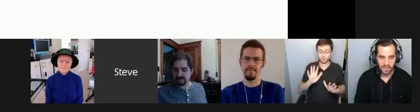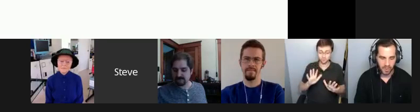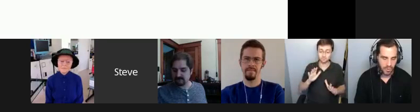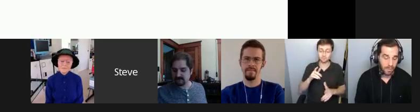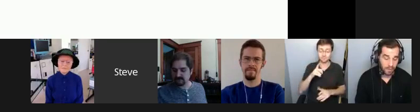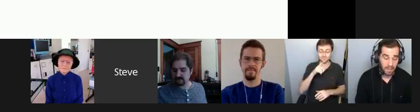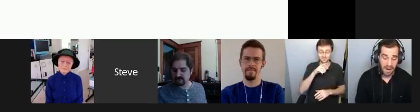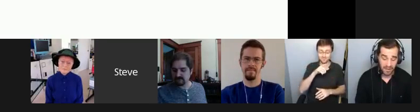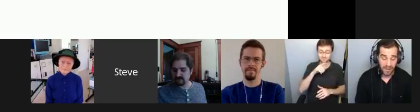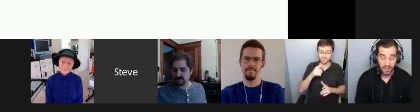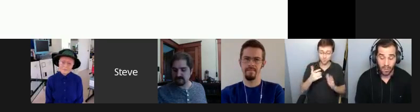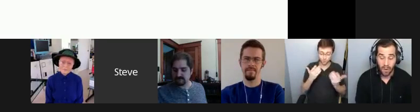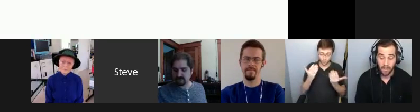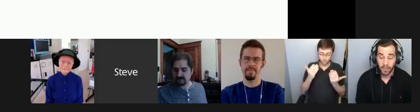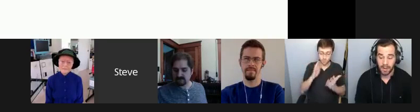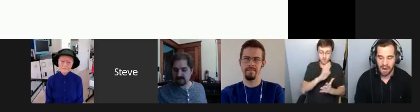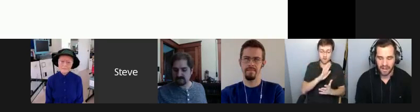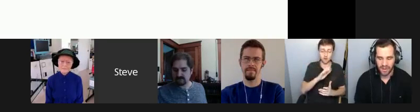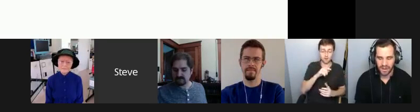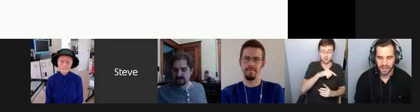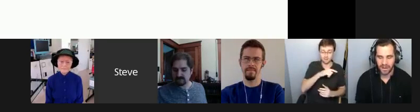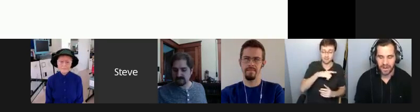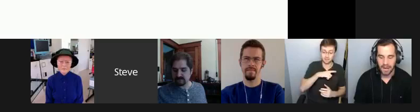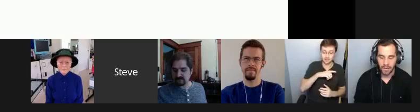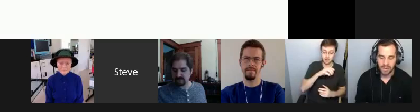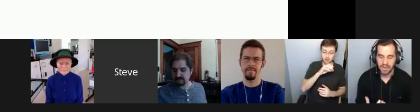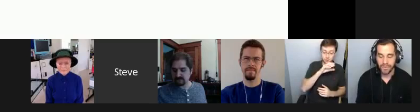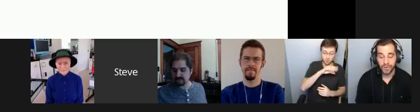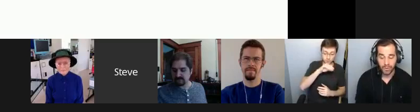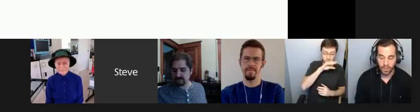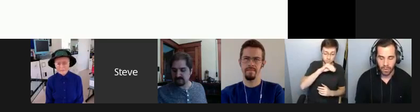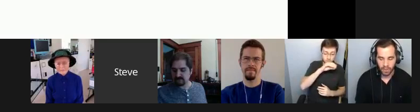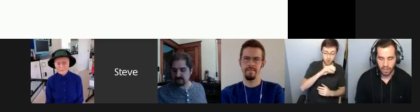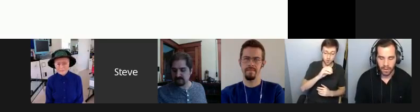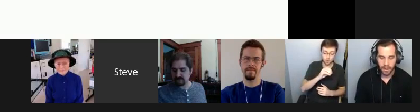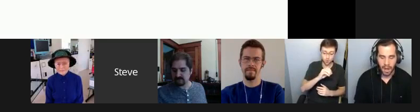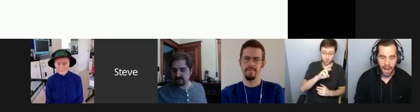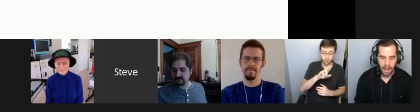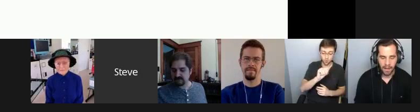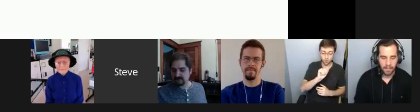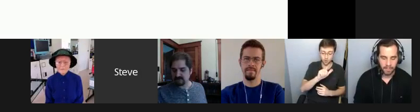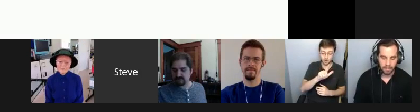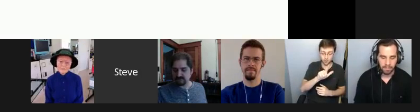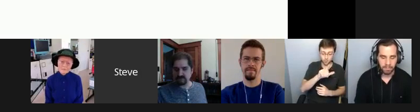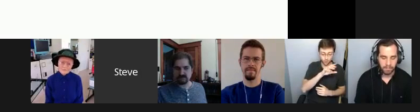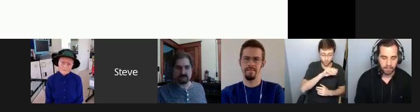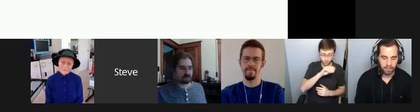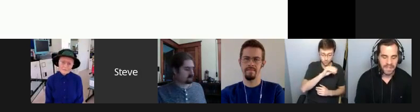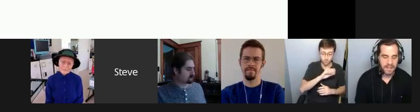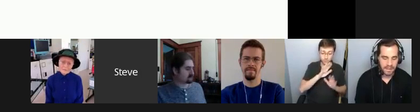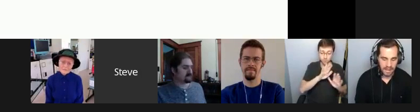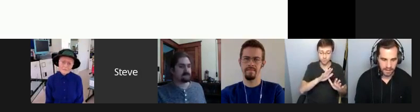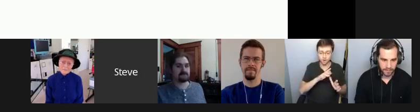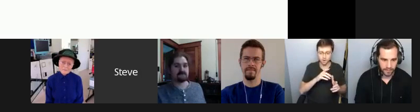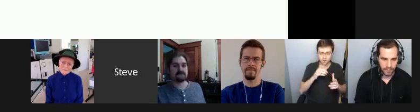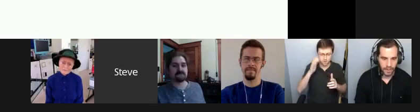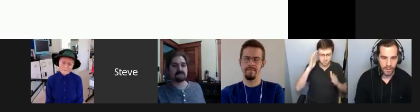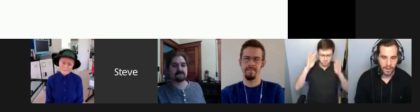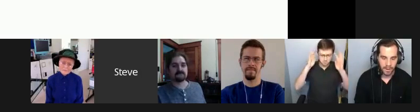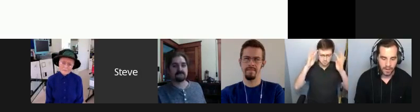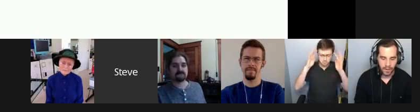nós tivemos uma problemática. Então, qual a problemática que nos instigou a